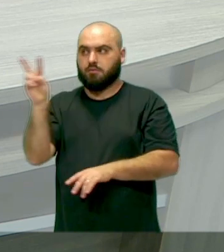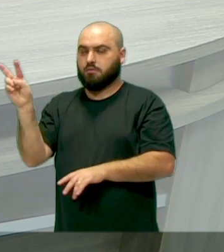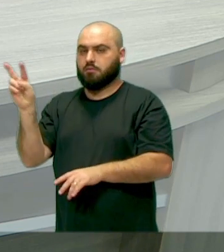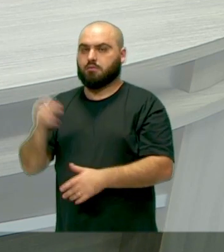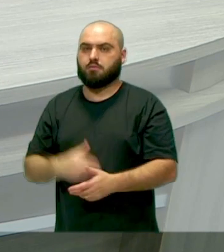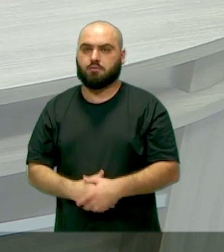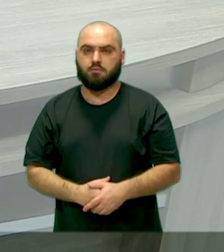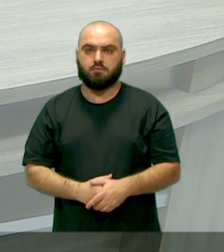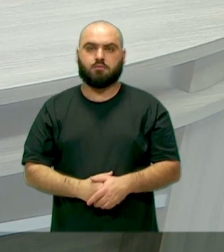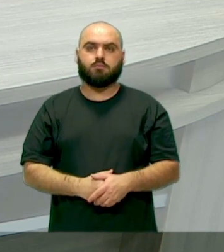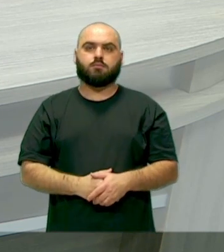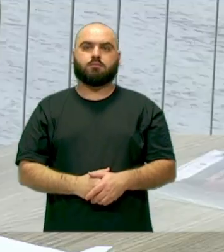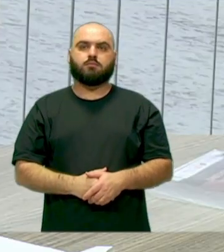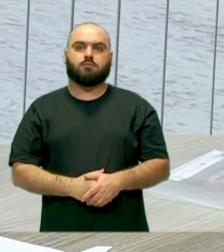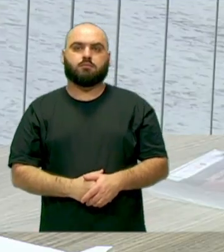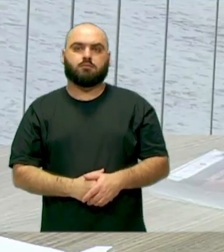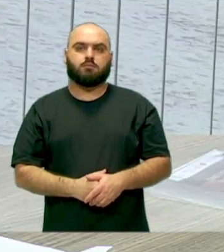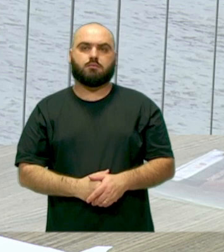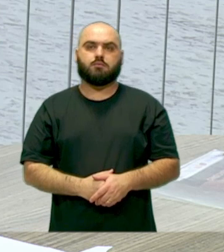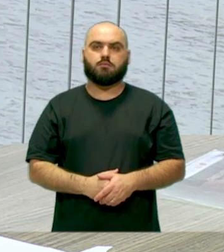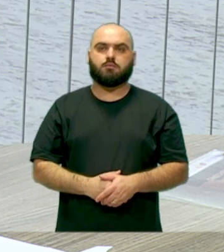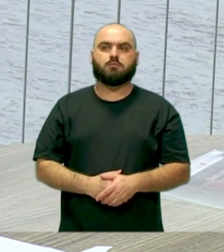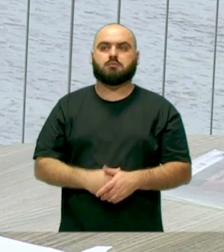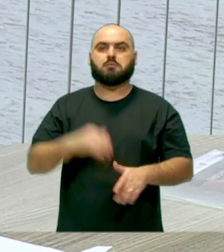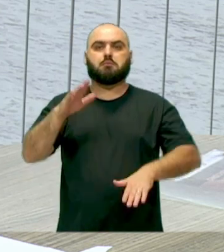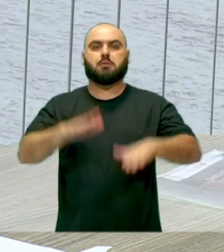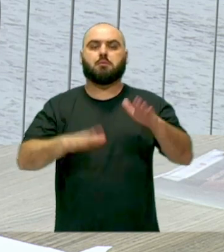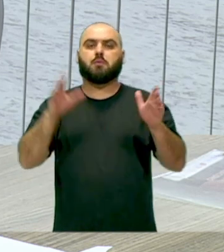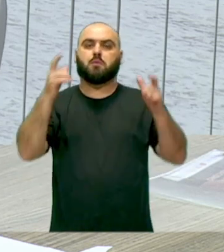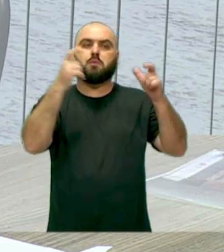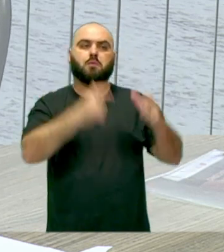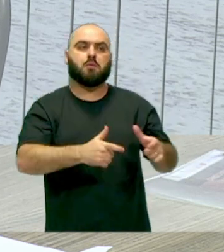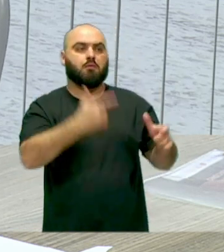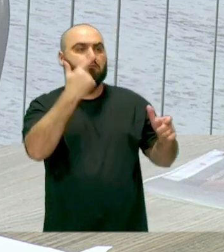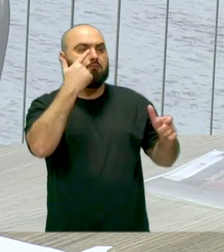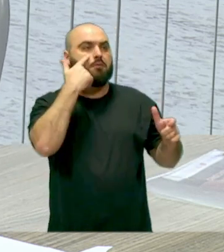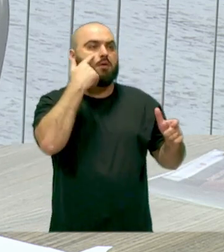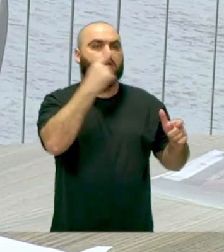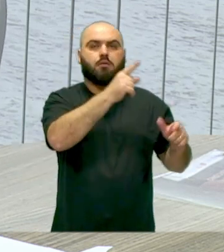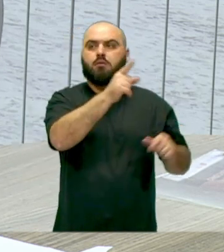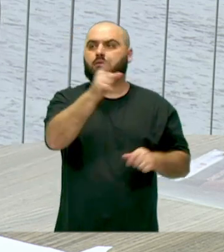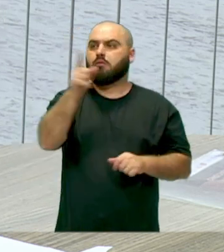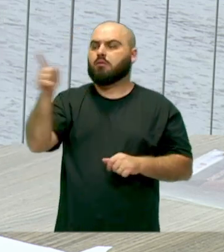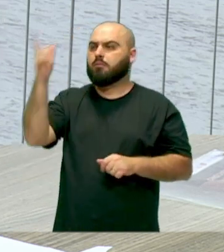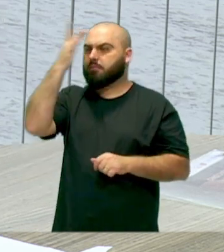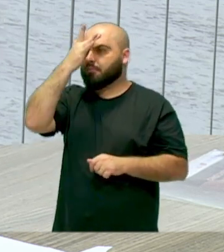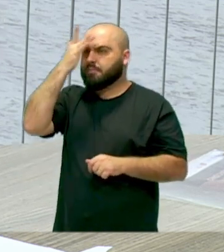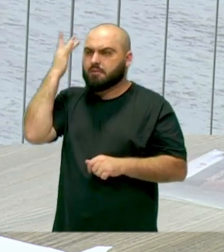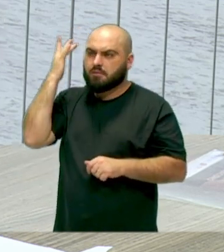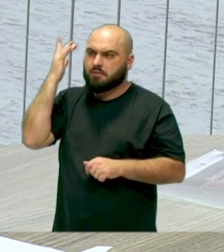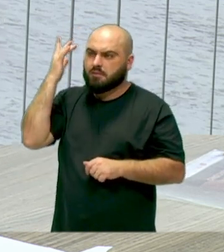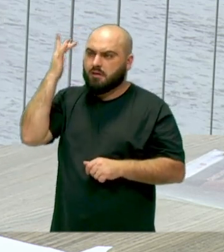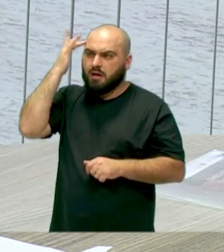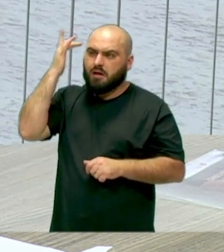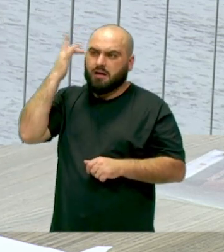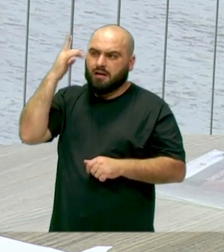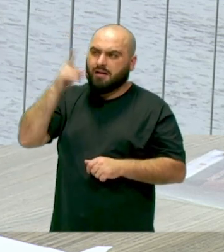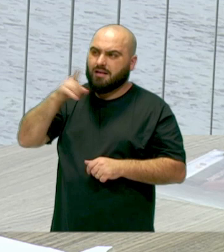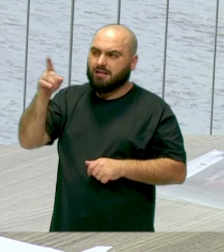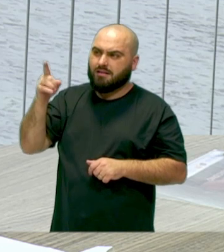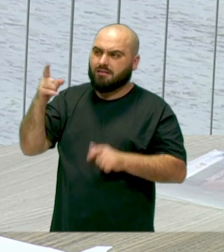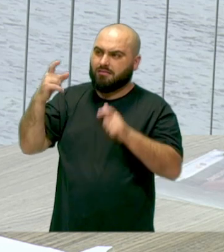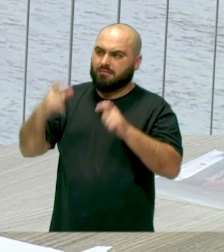Tu chega em determinado lugar, tu olha em volta, aí as pessoas passam a achar que ali não é lugar para